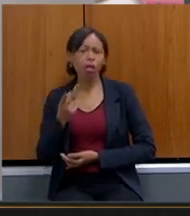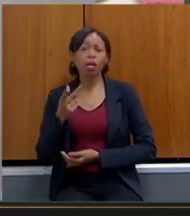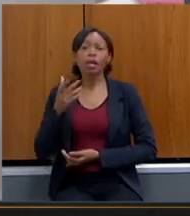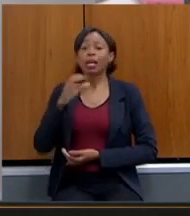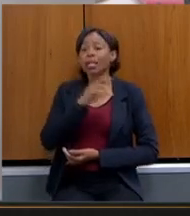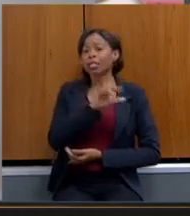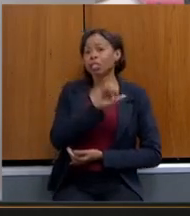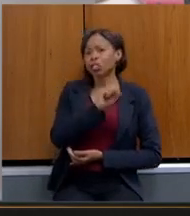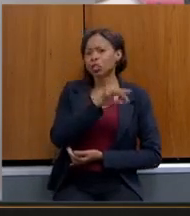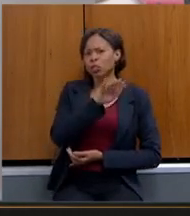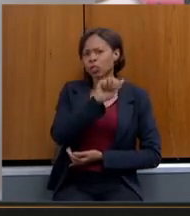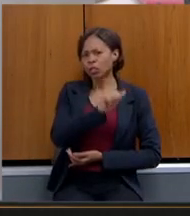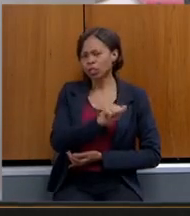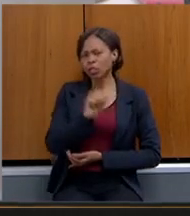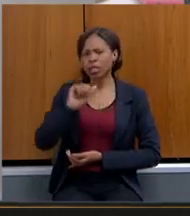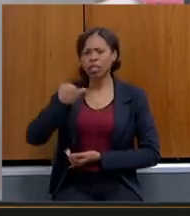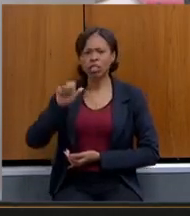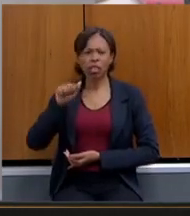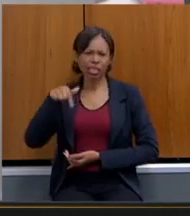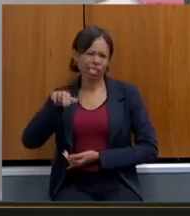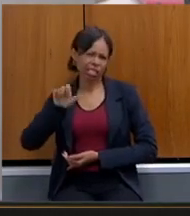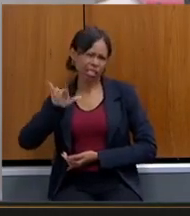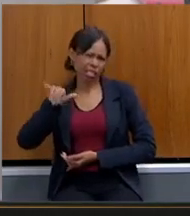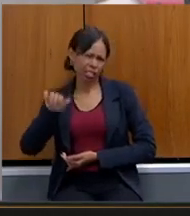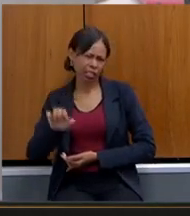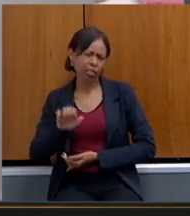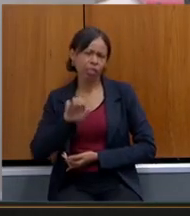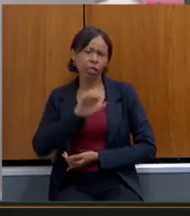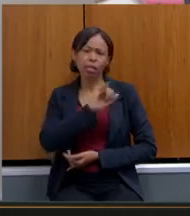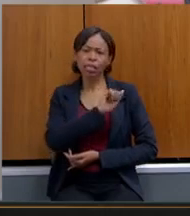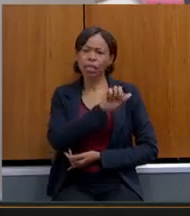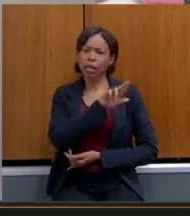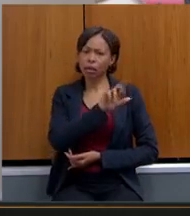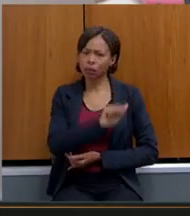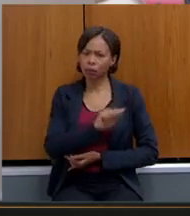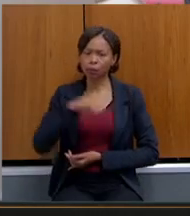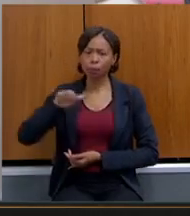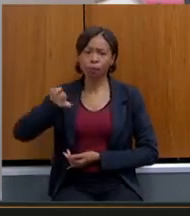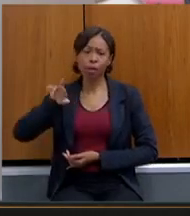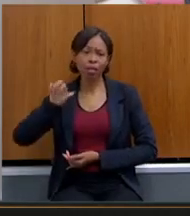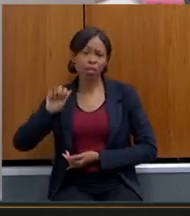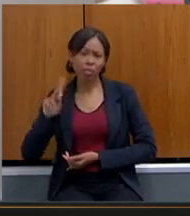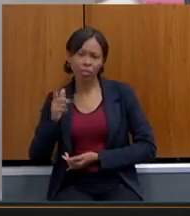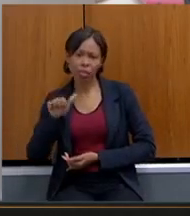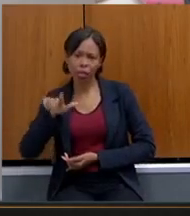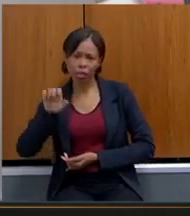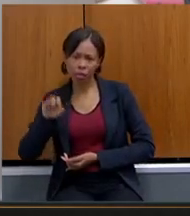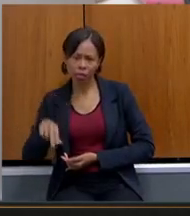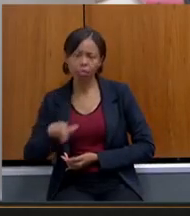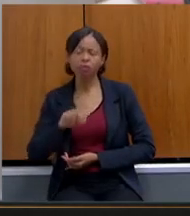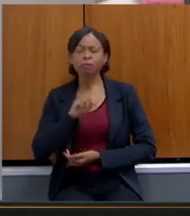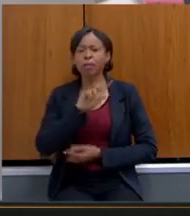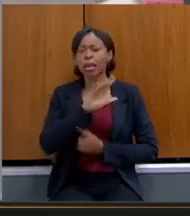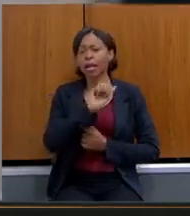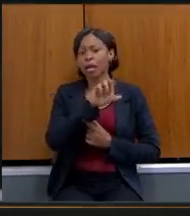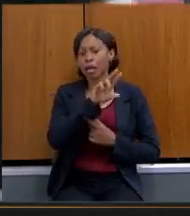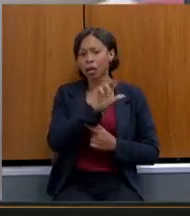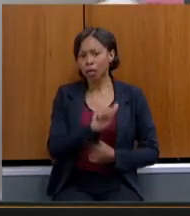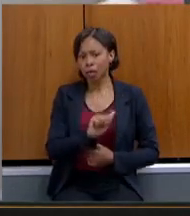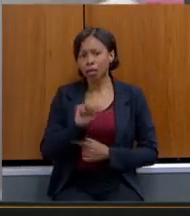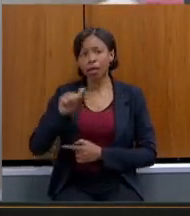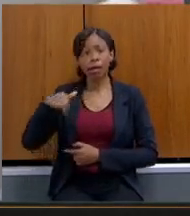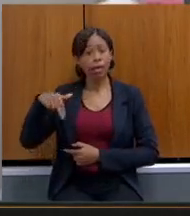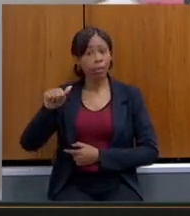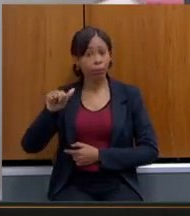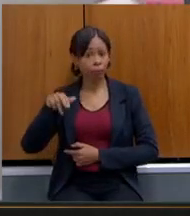Cristina Célia Jaqueline Rodrigues e a Luciana Maria Helena Leitão Carla Regina Linhares Ana